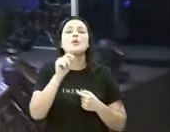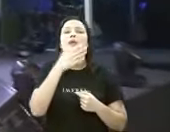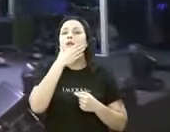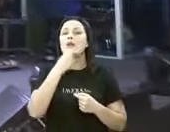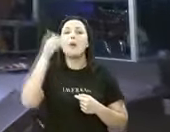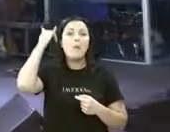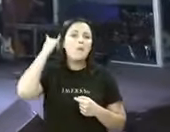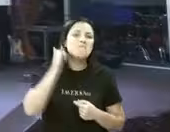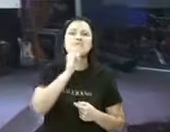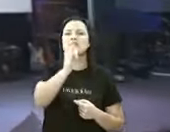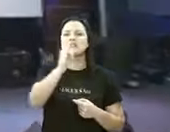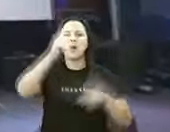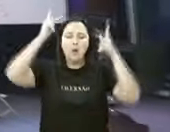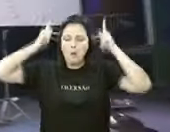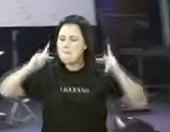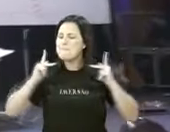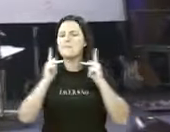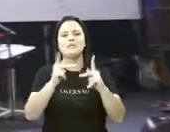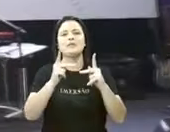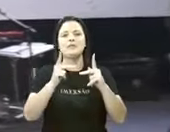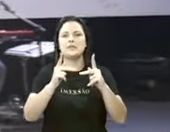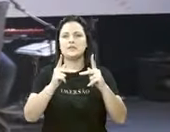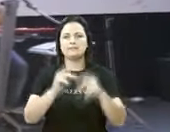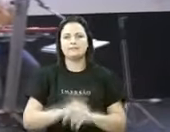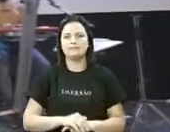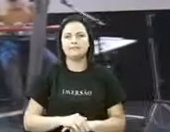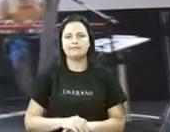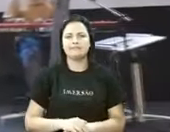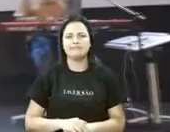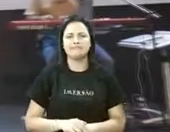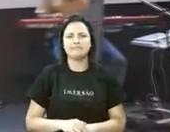antes. Gente, vocês estão conseguindo me entender?